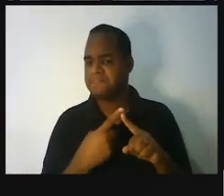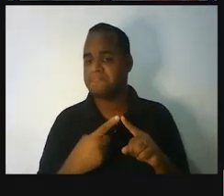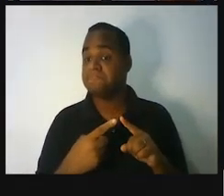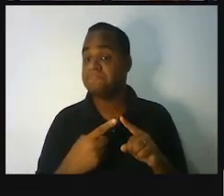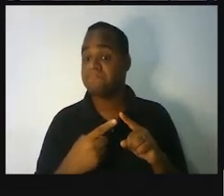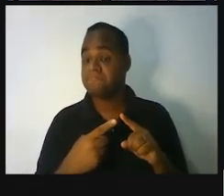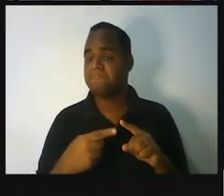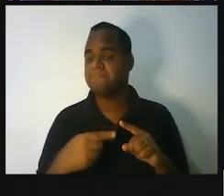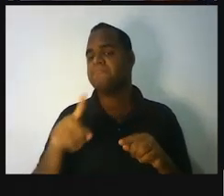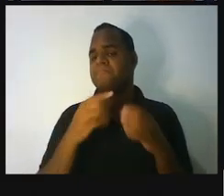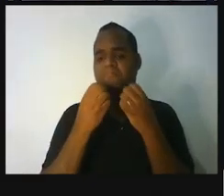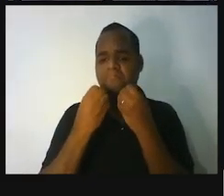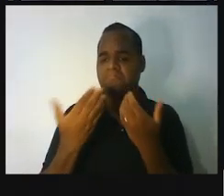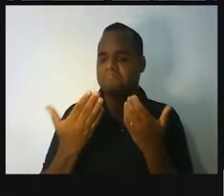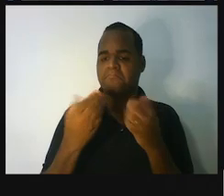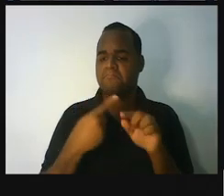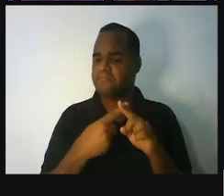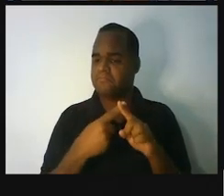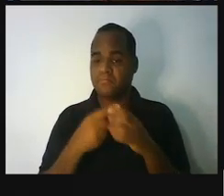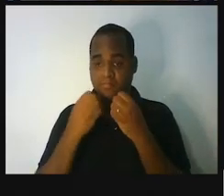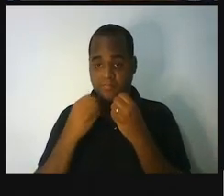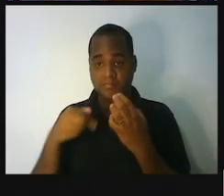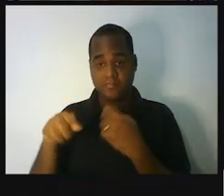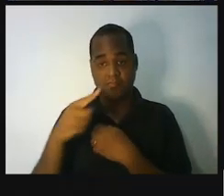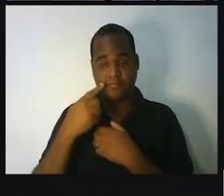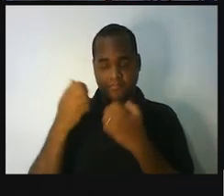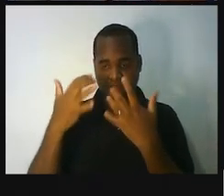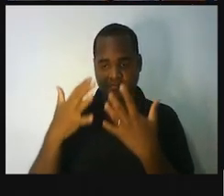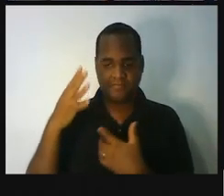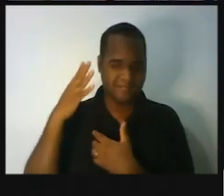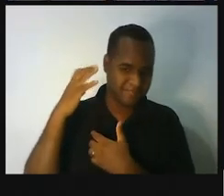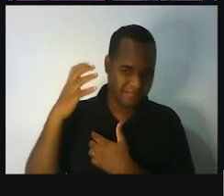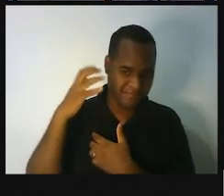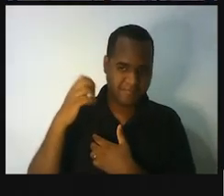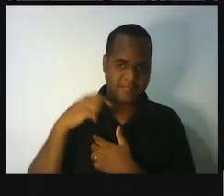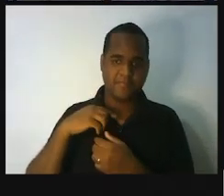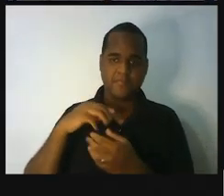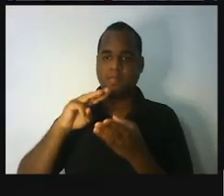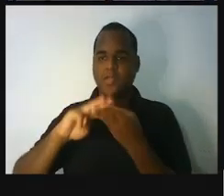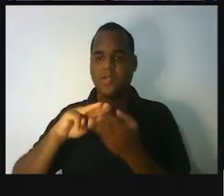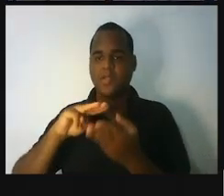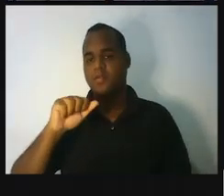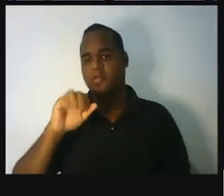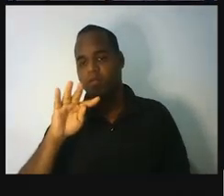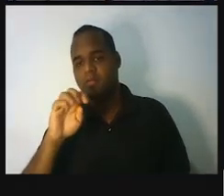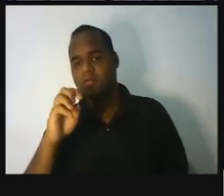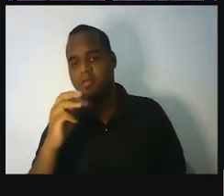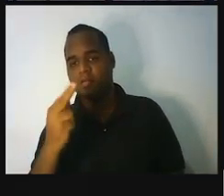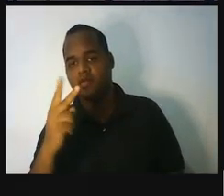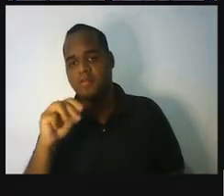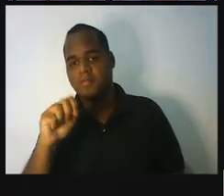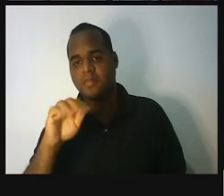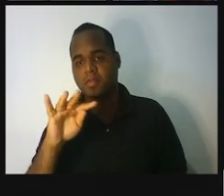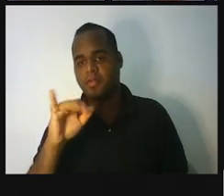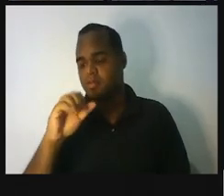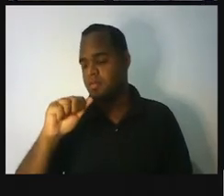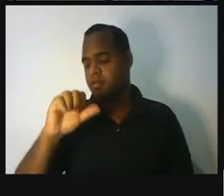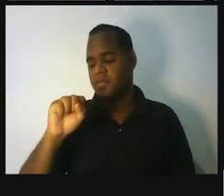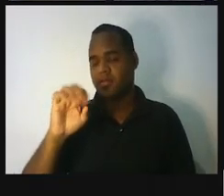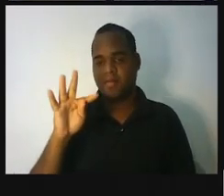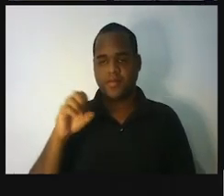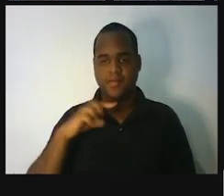Tá? Bom, em um episódio do meu podcast, o Matematicast, que é o meu canal de podcast,